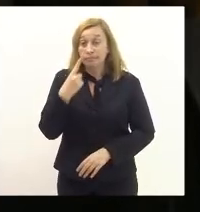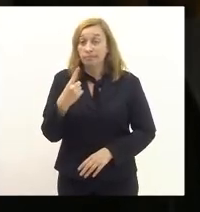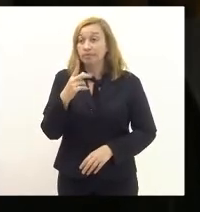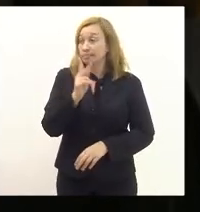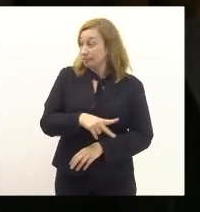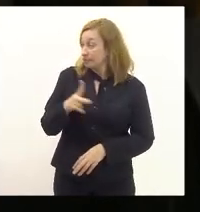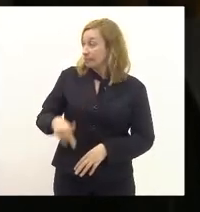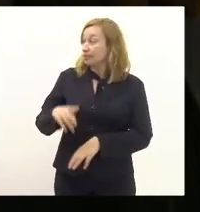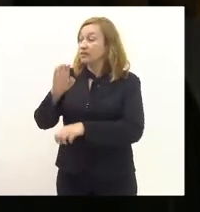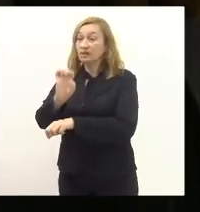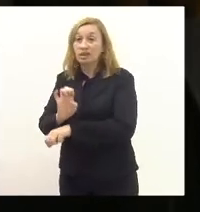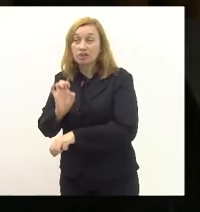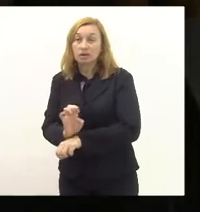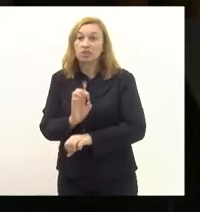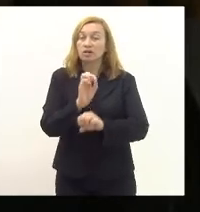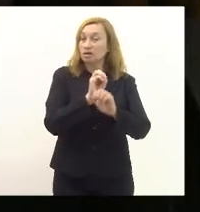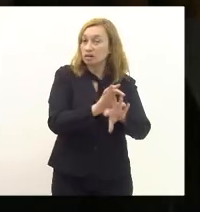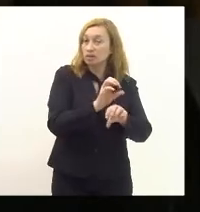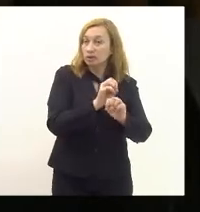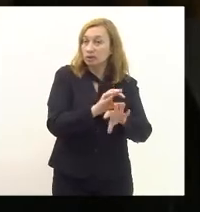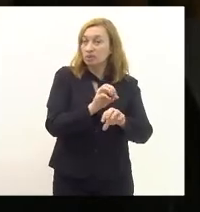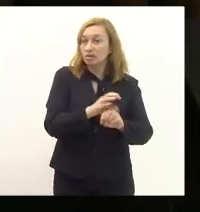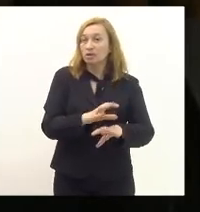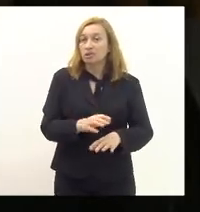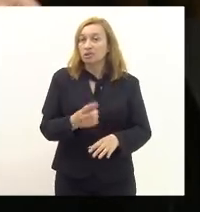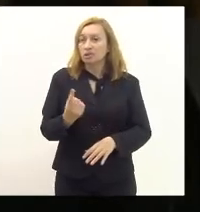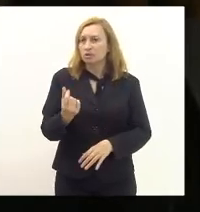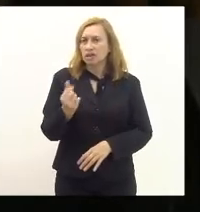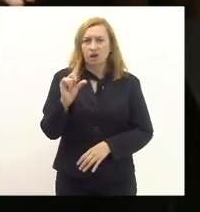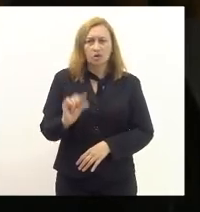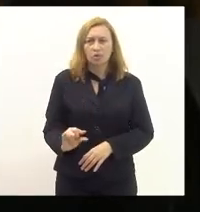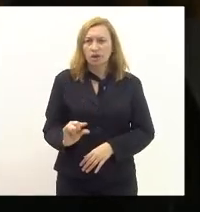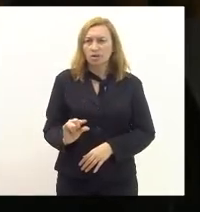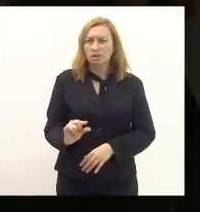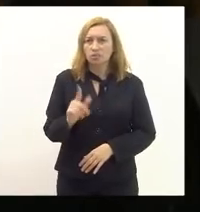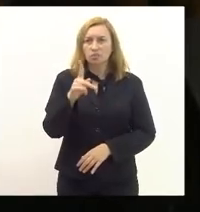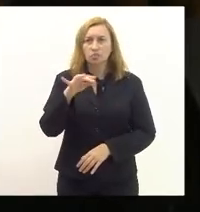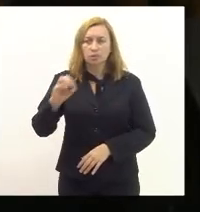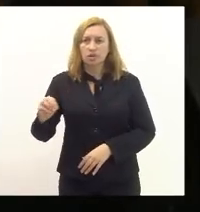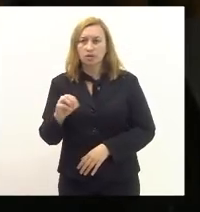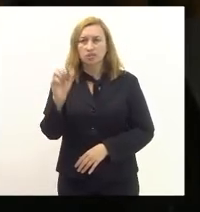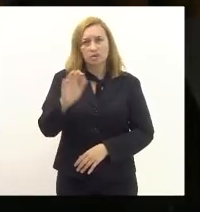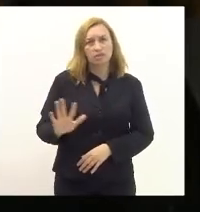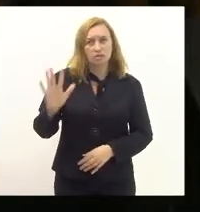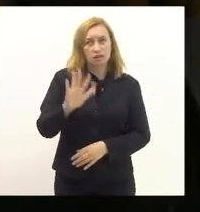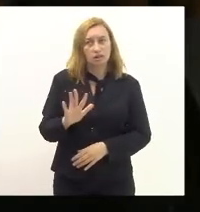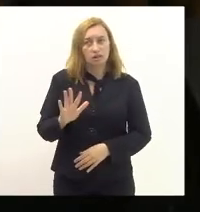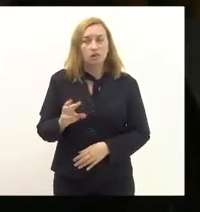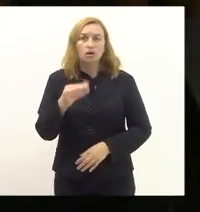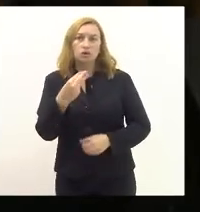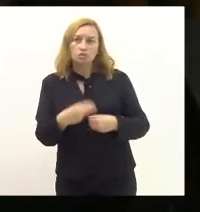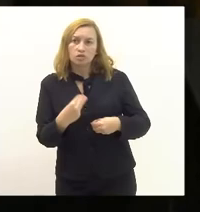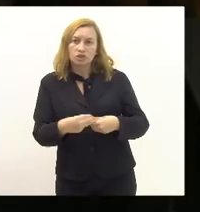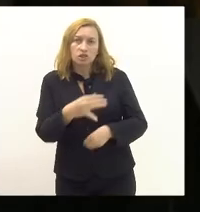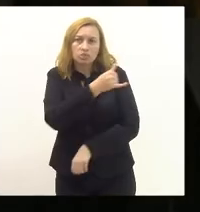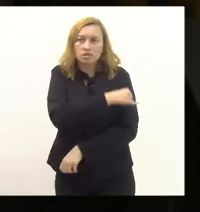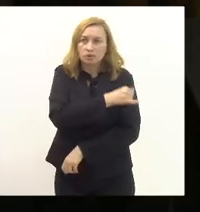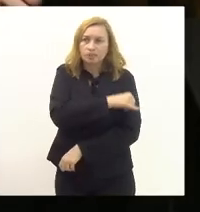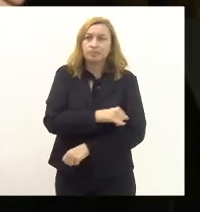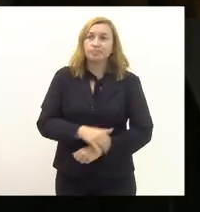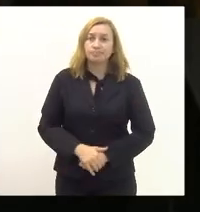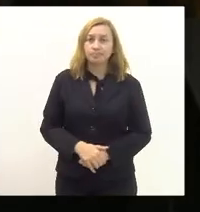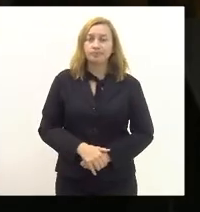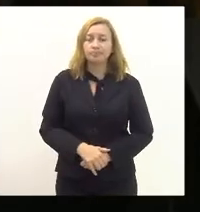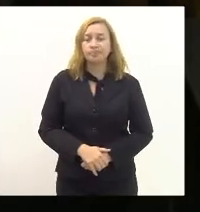desse Estado, os educadores desse Estado, ganhando muito menos do piso nacional. No município do Rio de Janeiro, quando eu estava